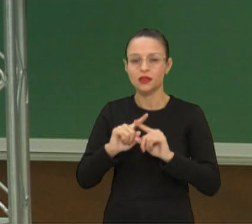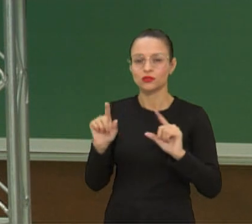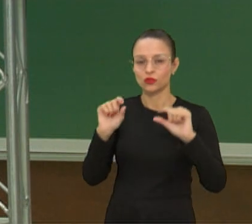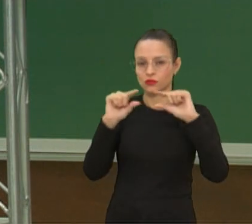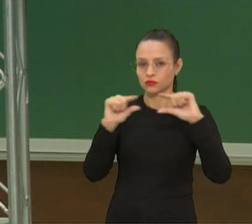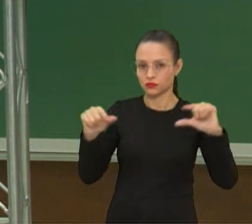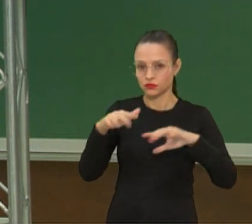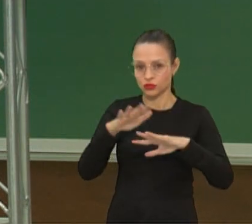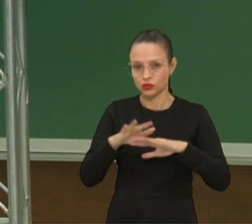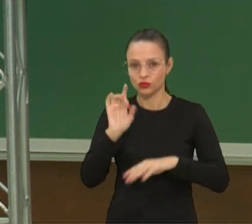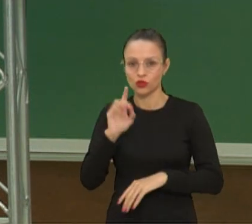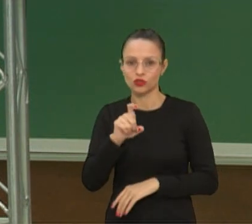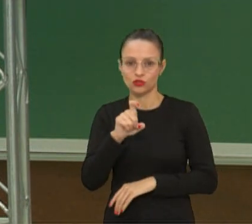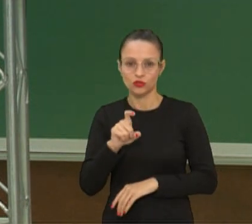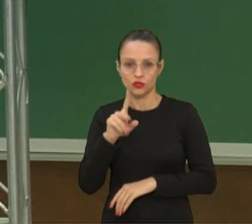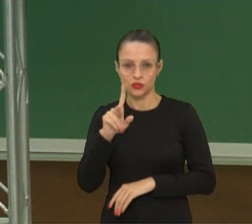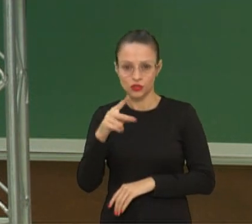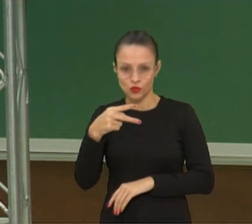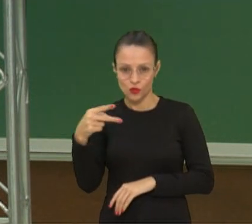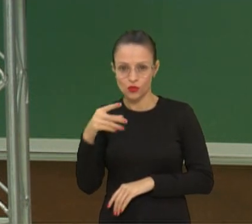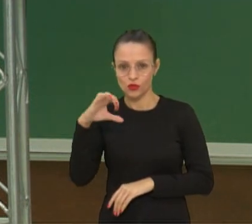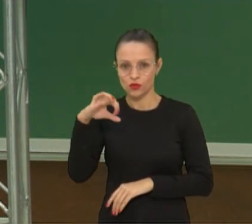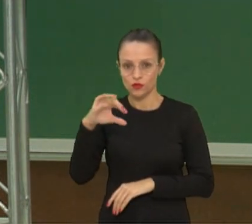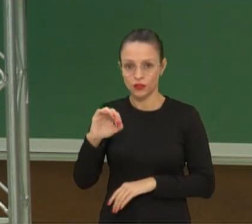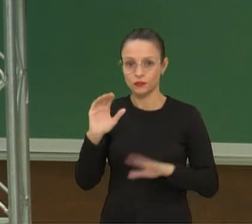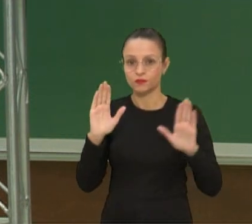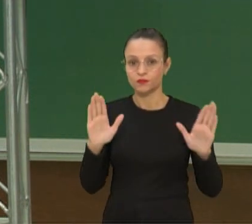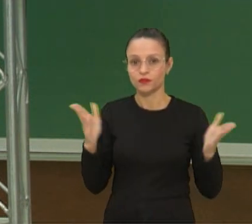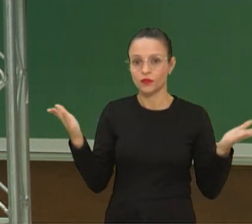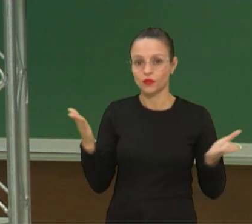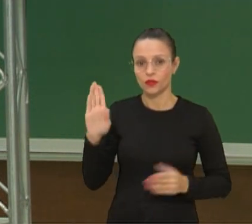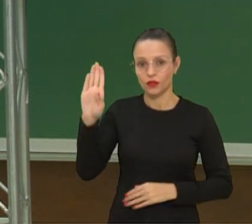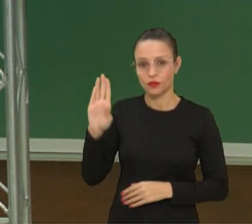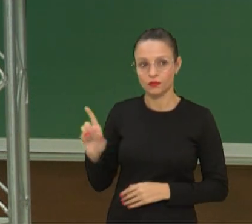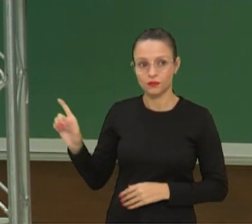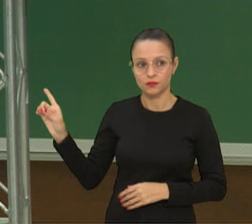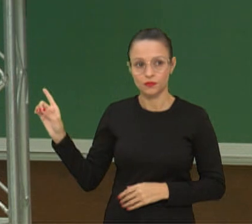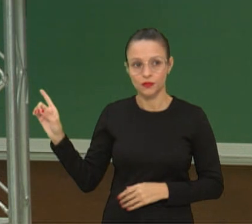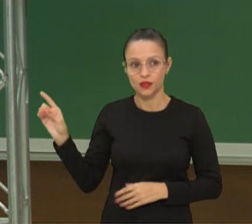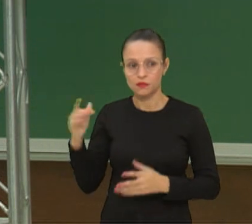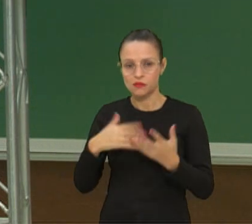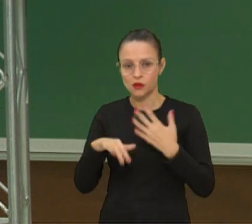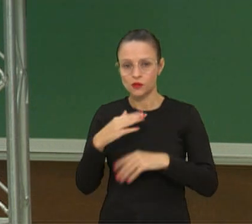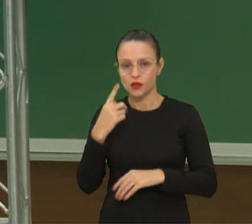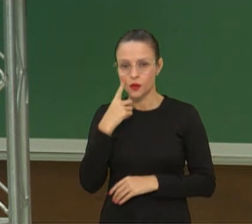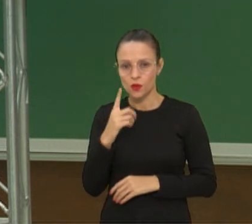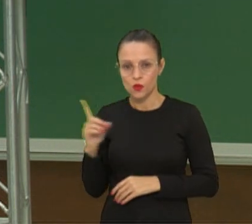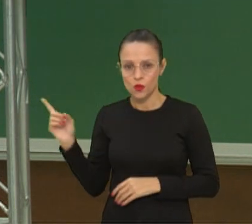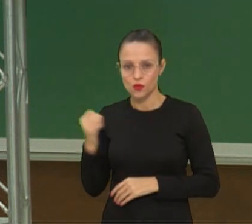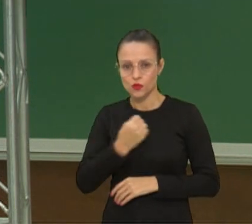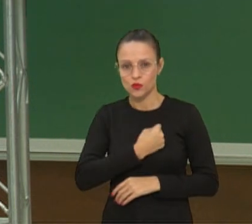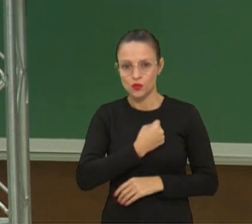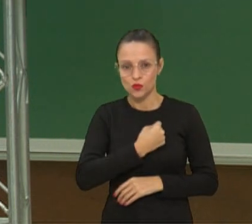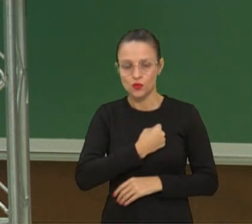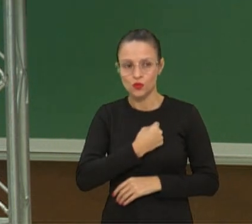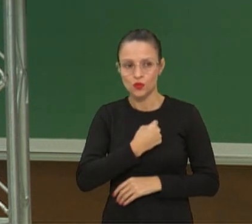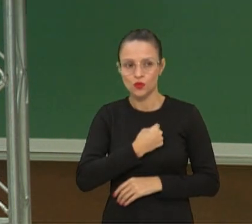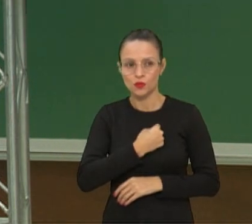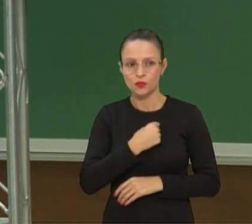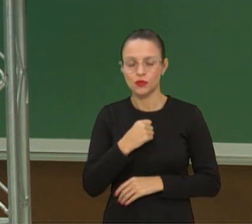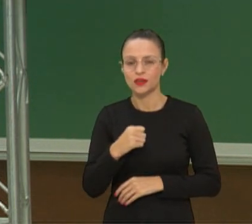igual a 90 mesmo. Agora, na letra B, eu tenho um termo aqui, está tudo bagunçado. Ó. Tem o número no primeiro membro,